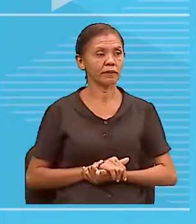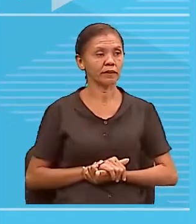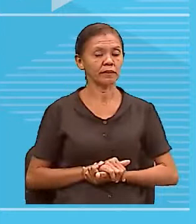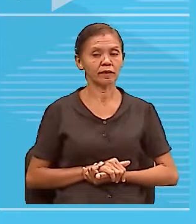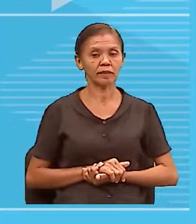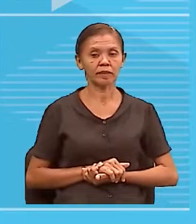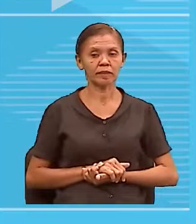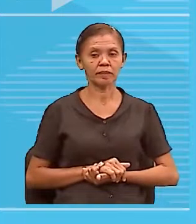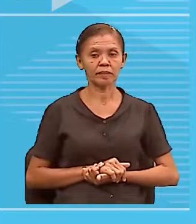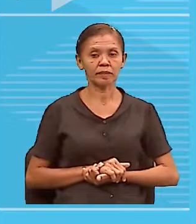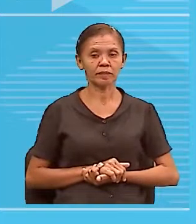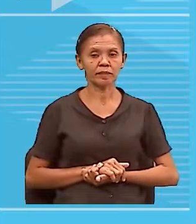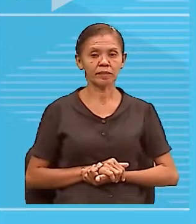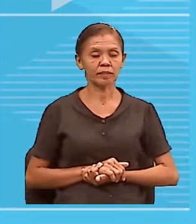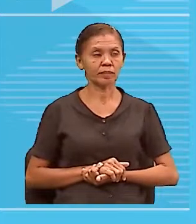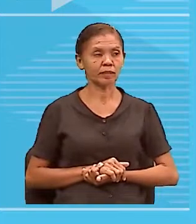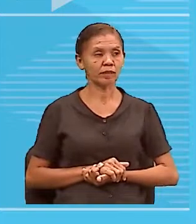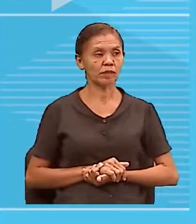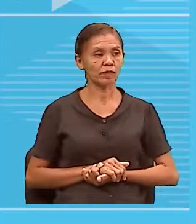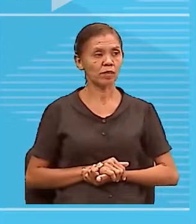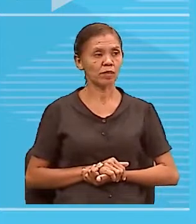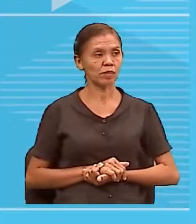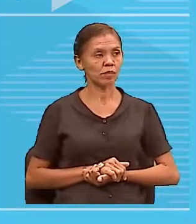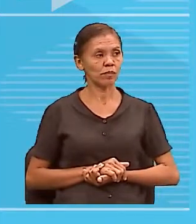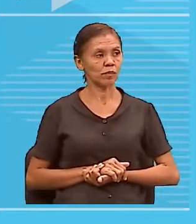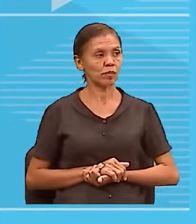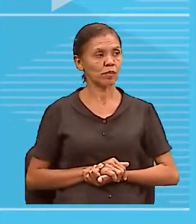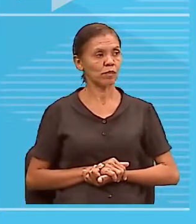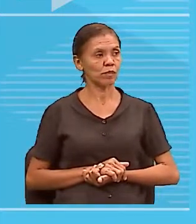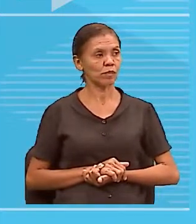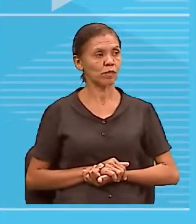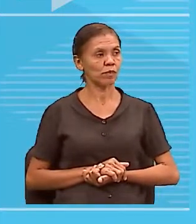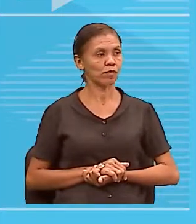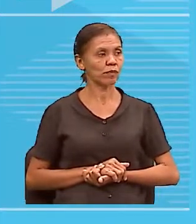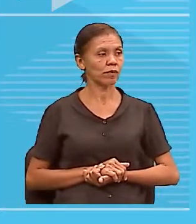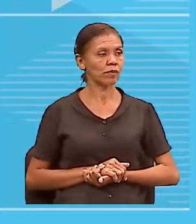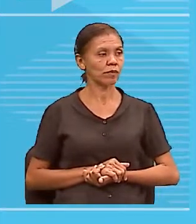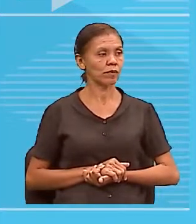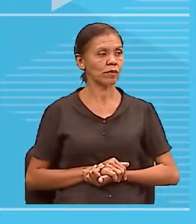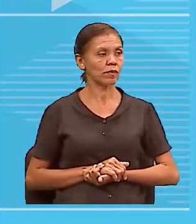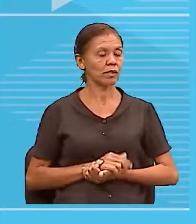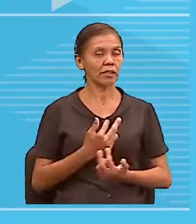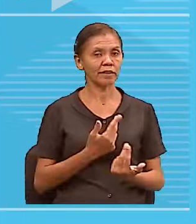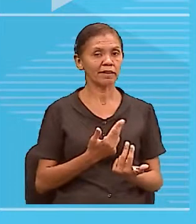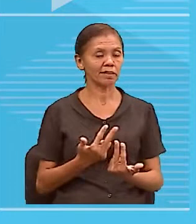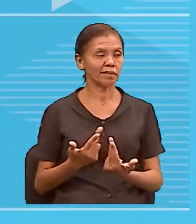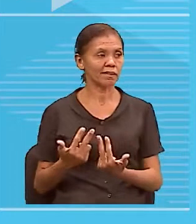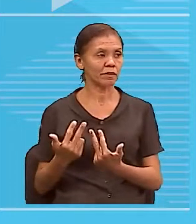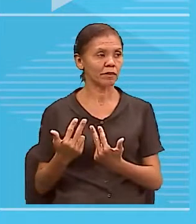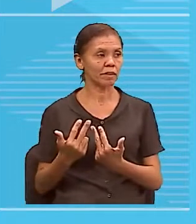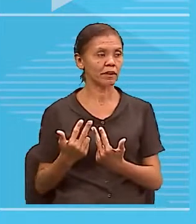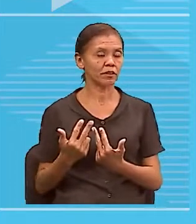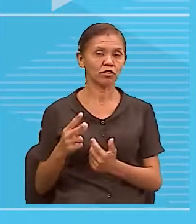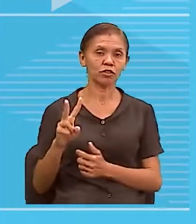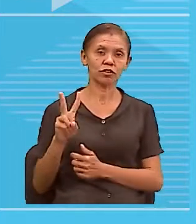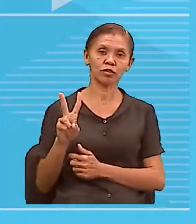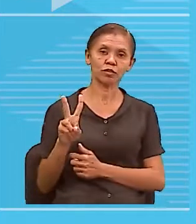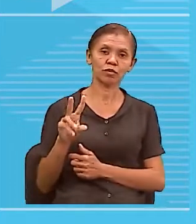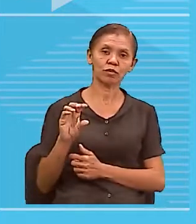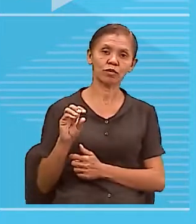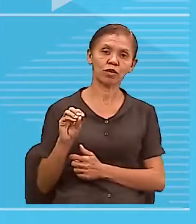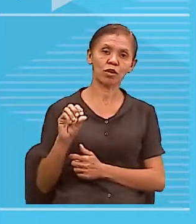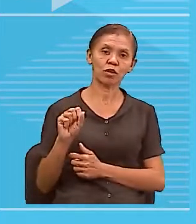nos levou acento porque paroxítona a mesma coisa para a forma dos outros